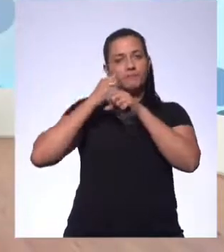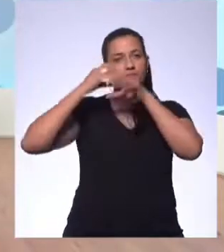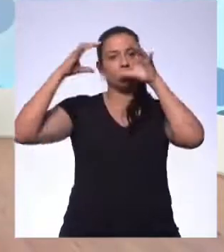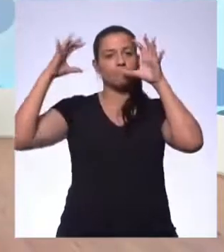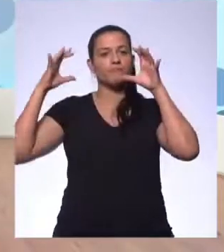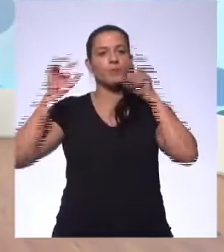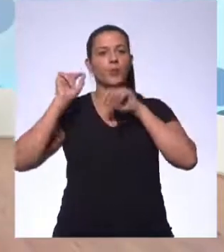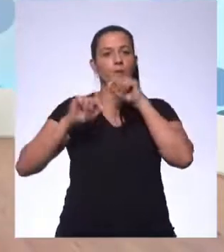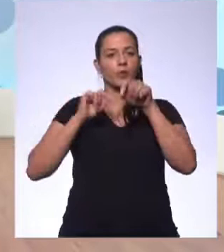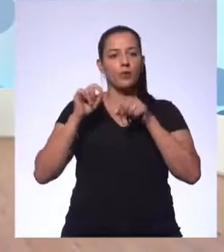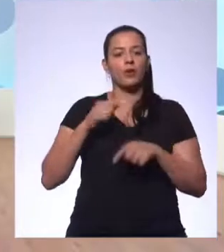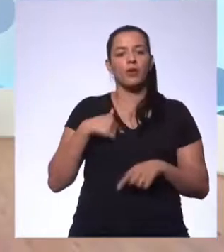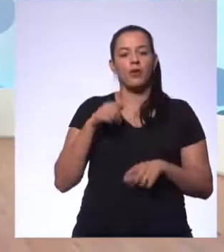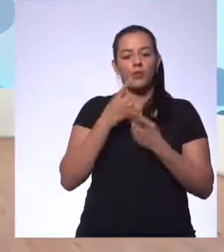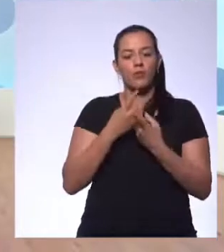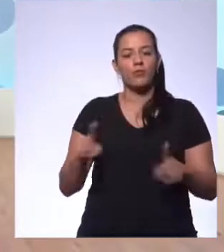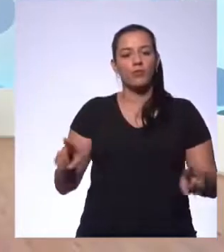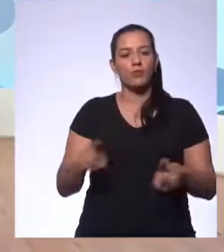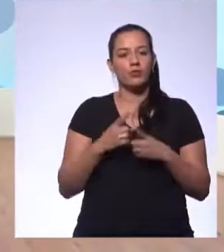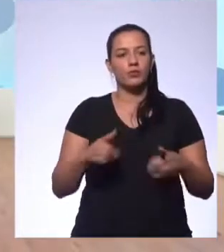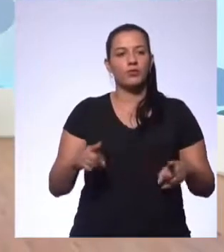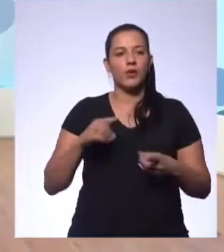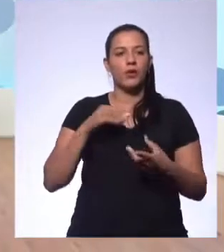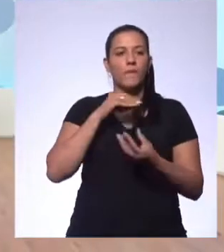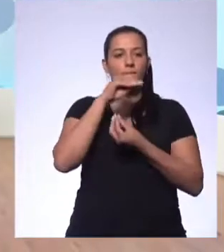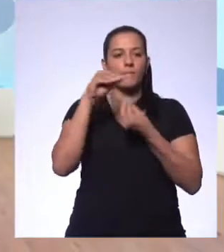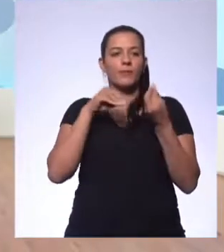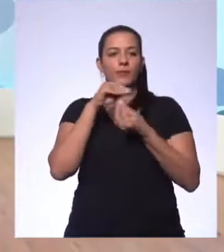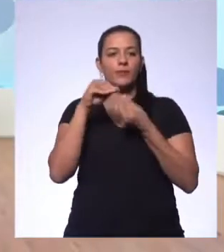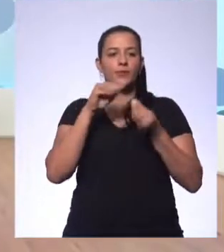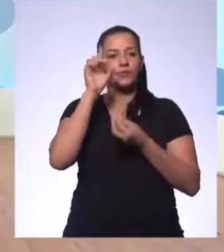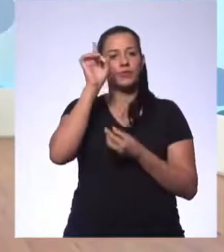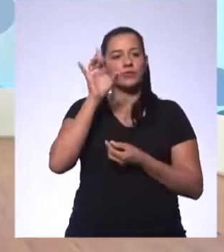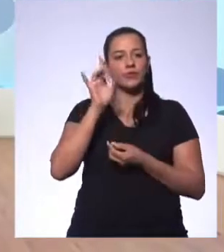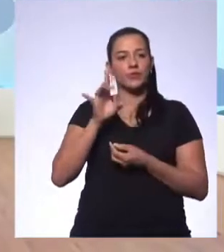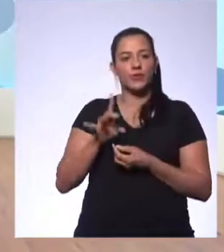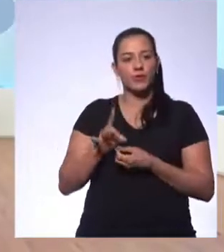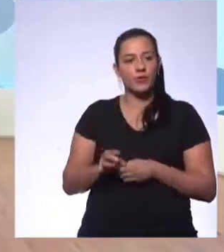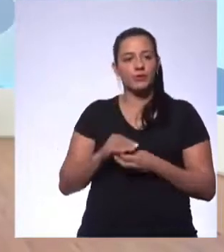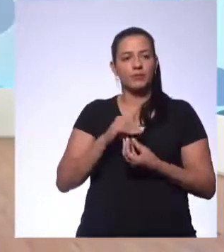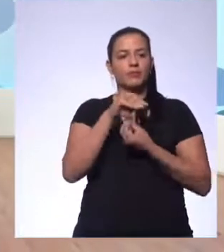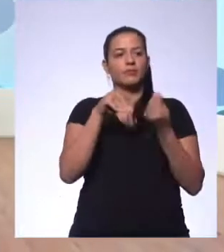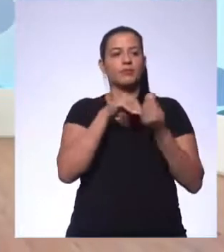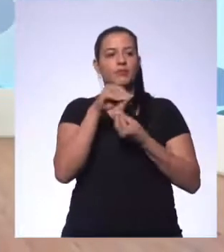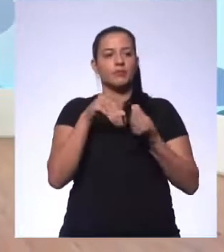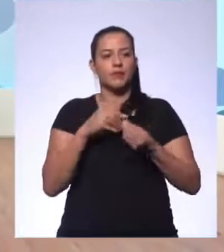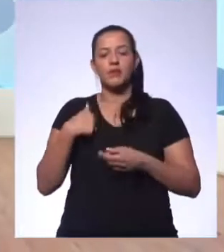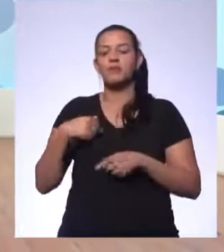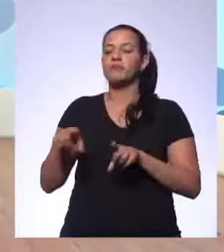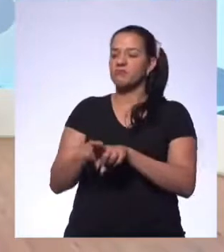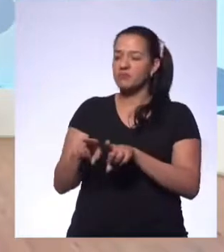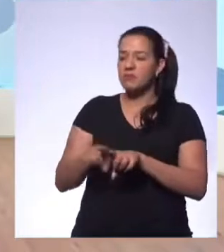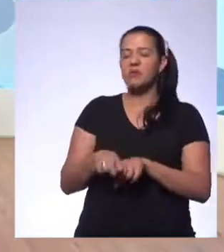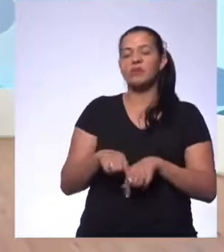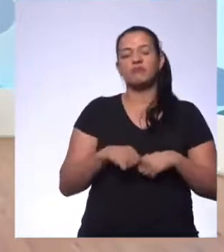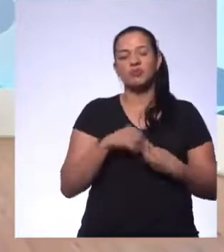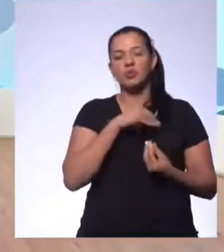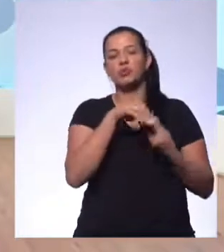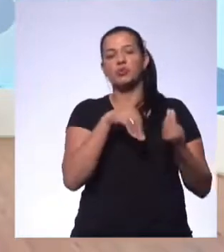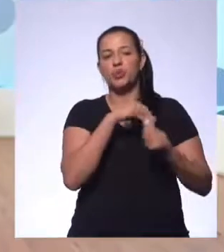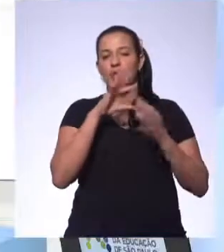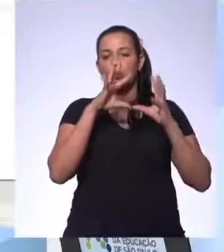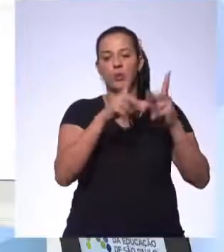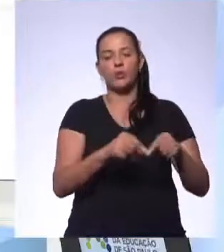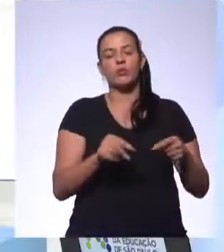eu faria um musical com misto de um pouco de cada coisa. Dá para fazer? Eu também faria. Eu também pensei nessa ideia, nessa hipótese, né? Aí